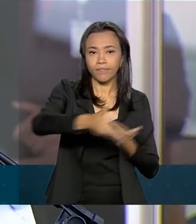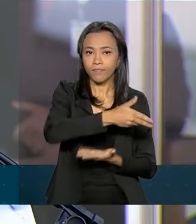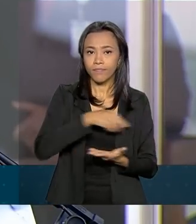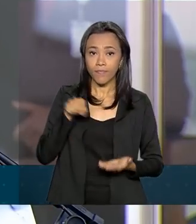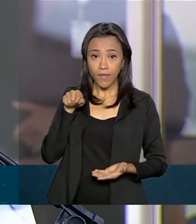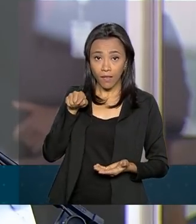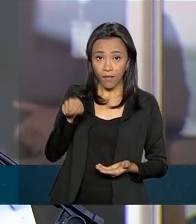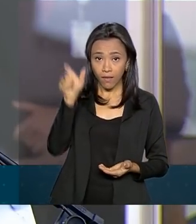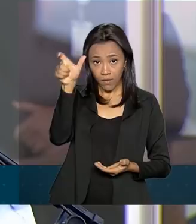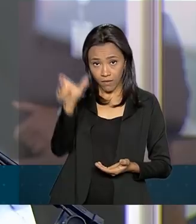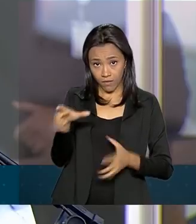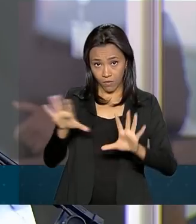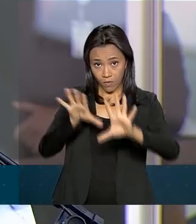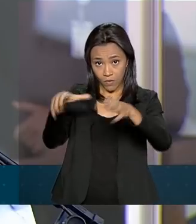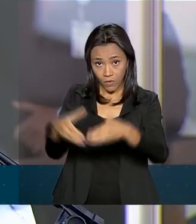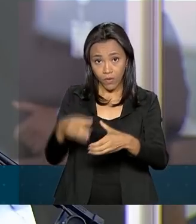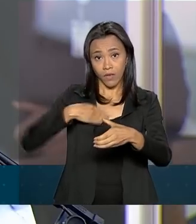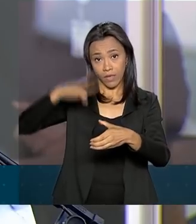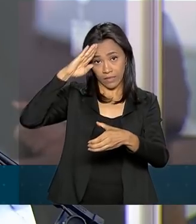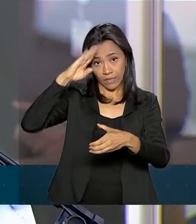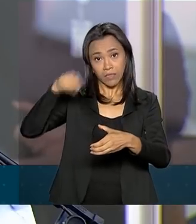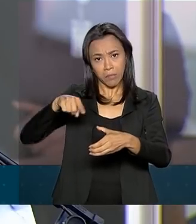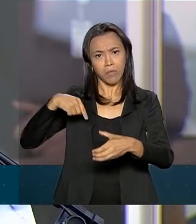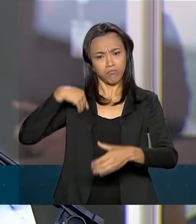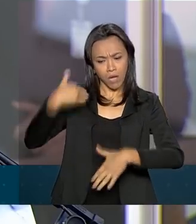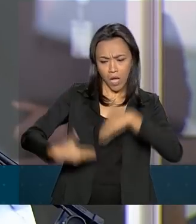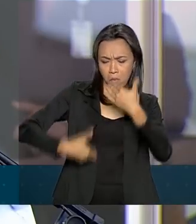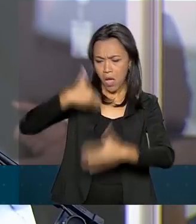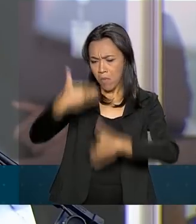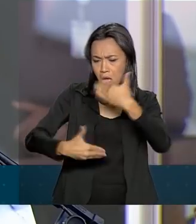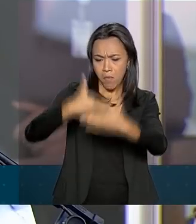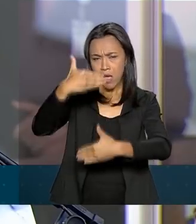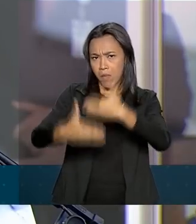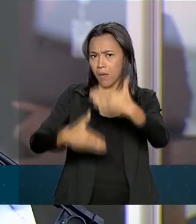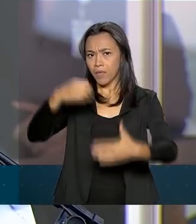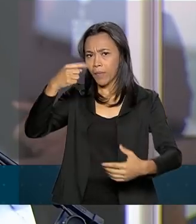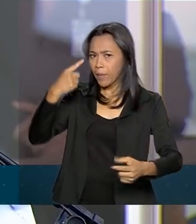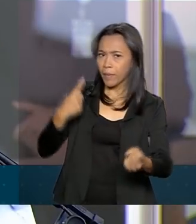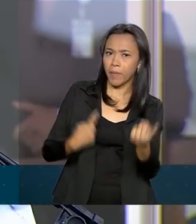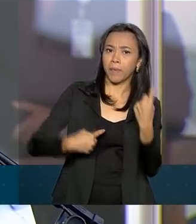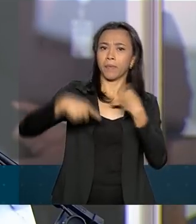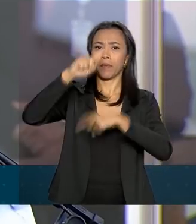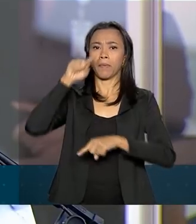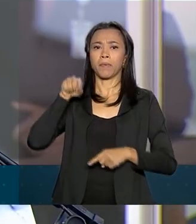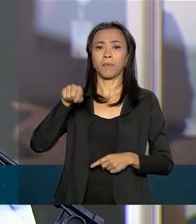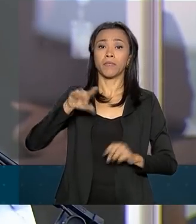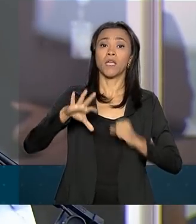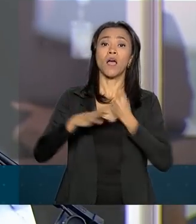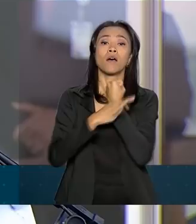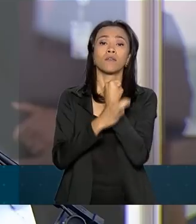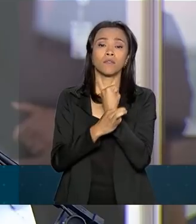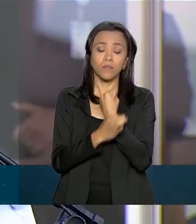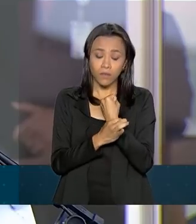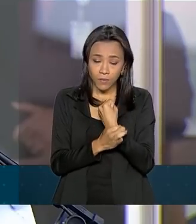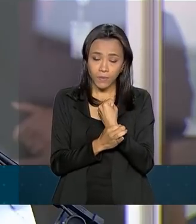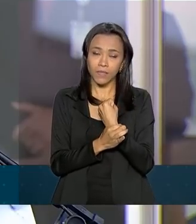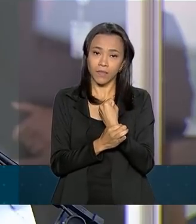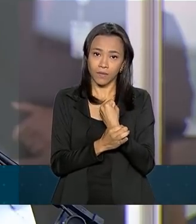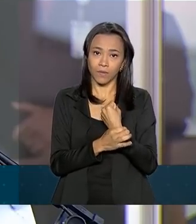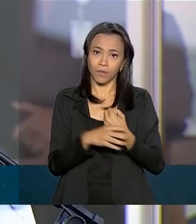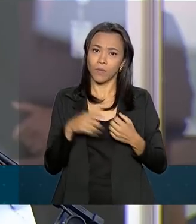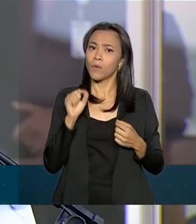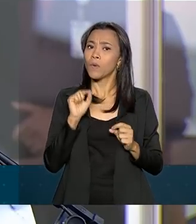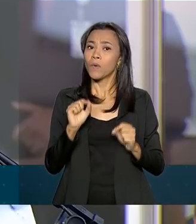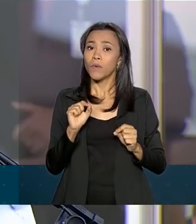fator de evolução, de progresso e de garantia do nosso